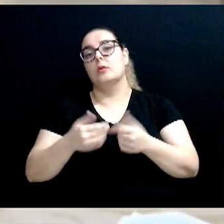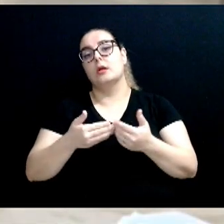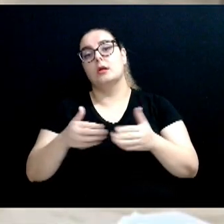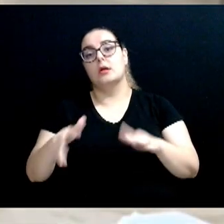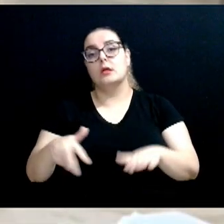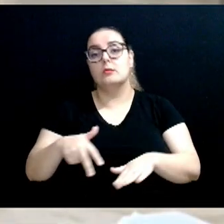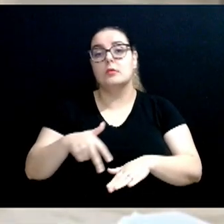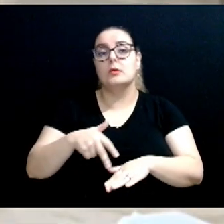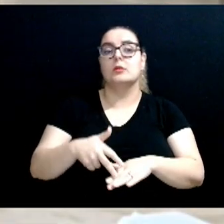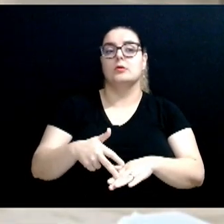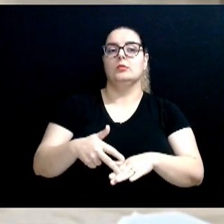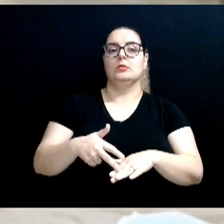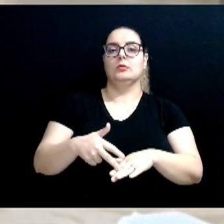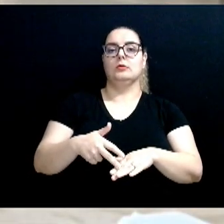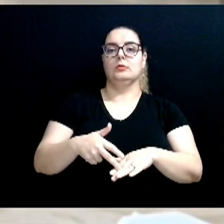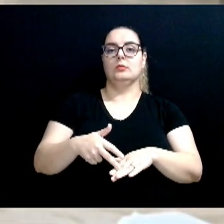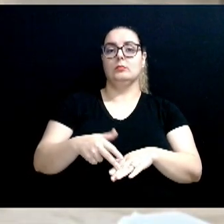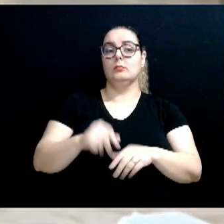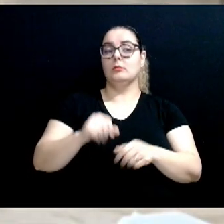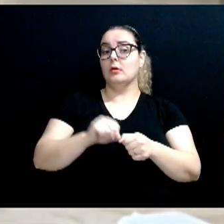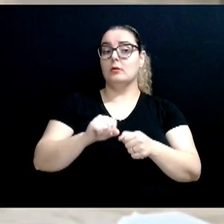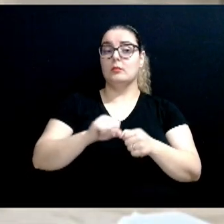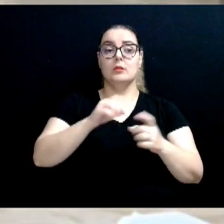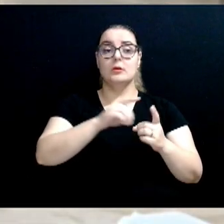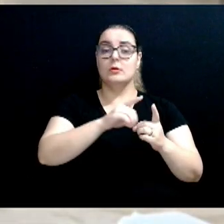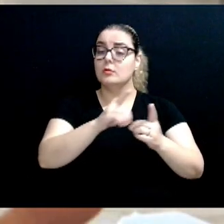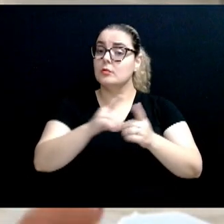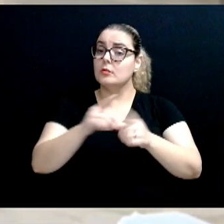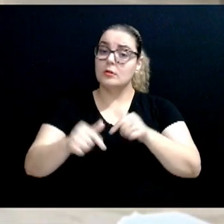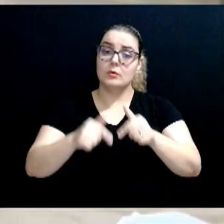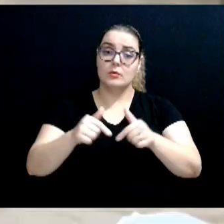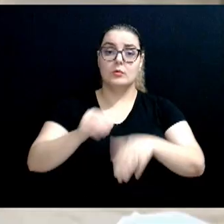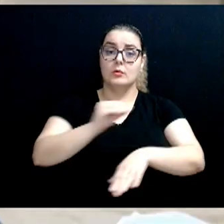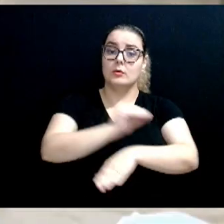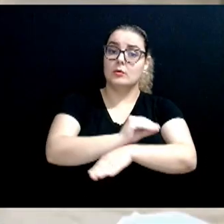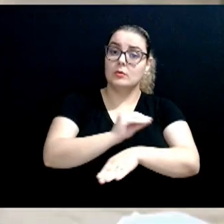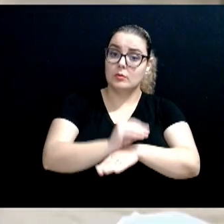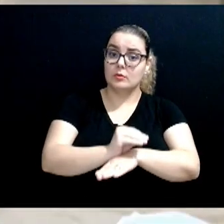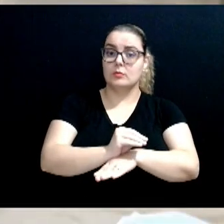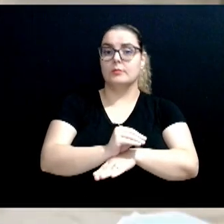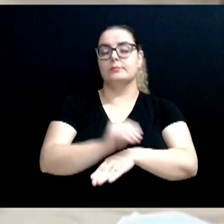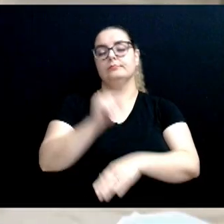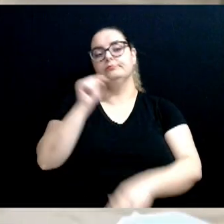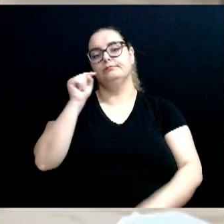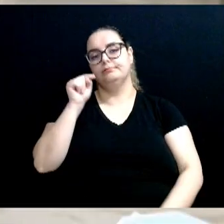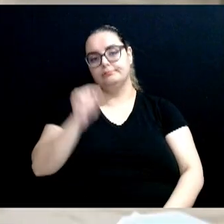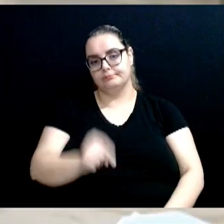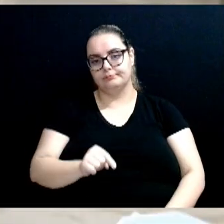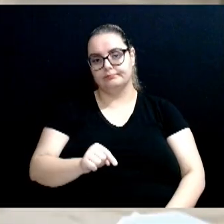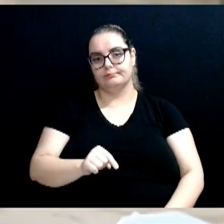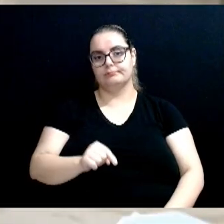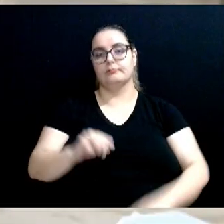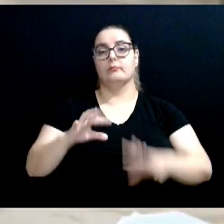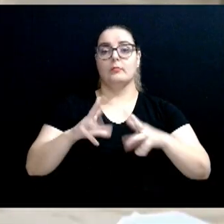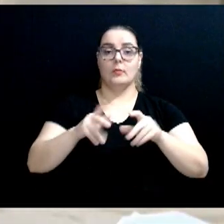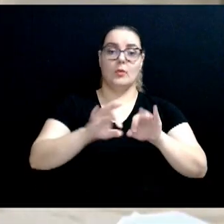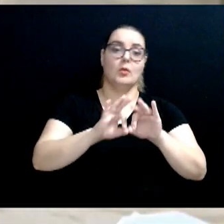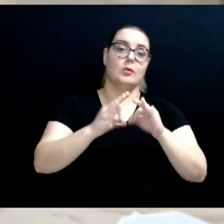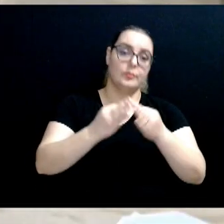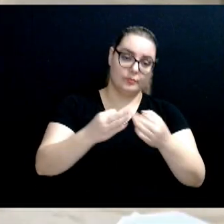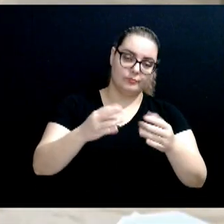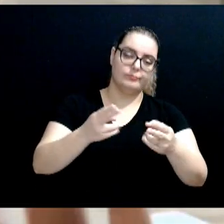fazer um atendimento, um trabalho, um cuidado. E ali, toda a família sofreu um trauma